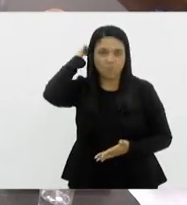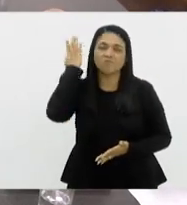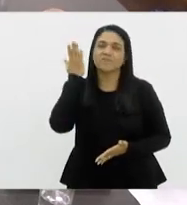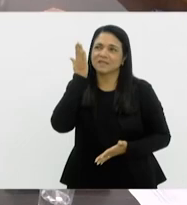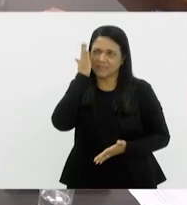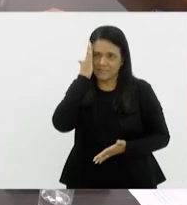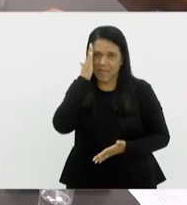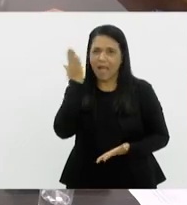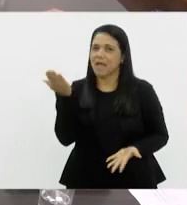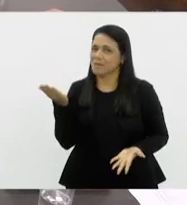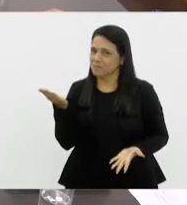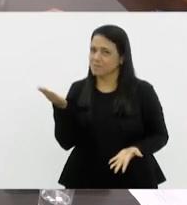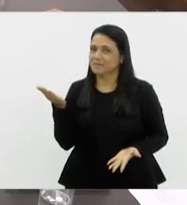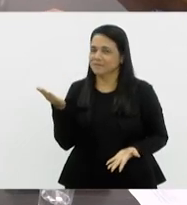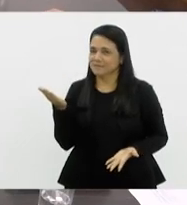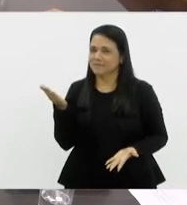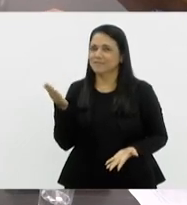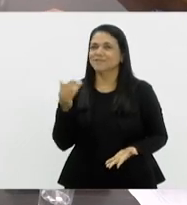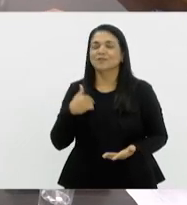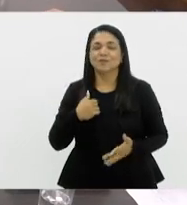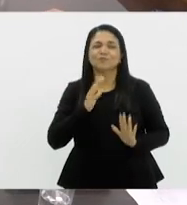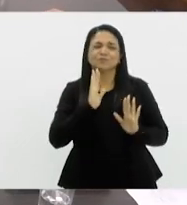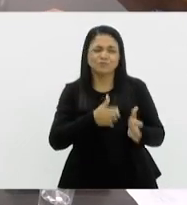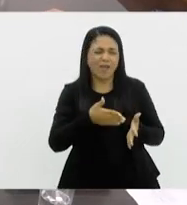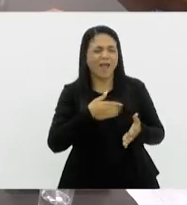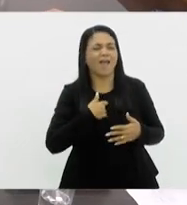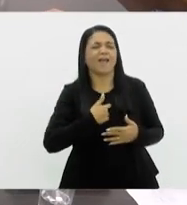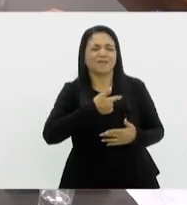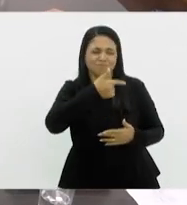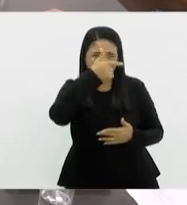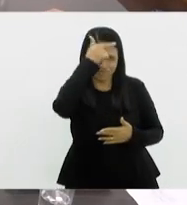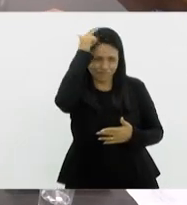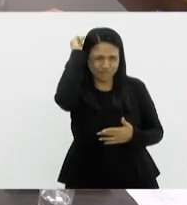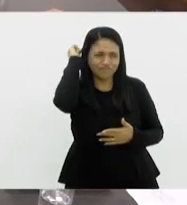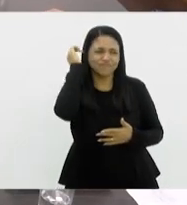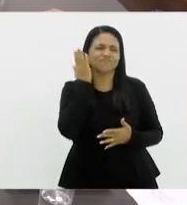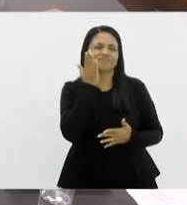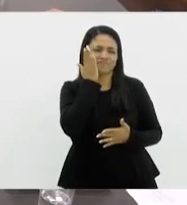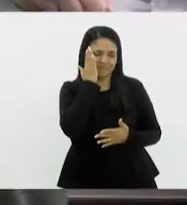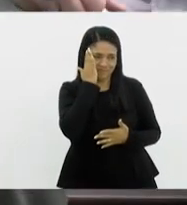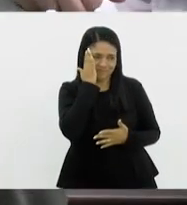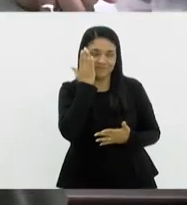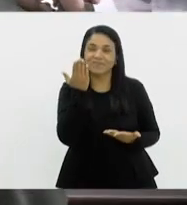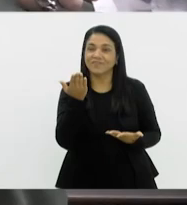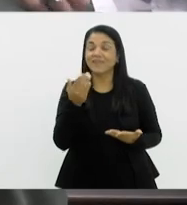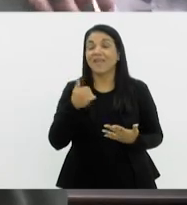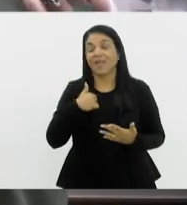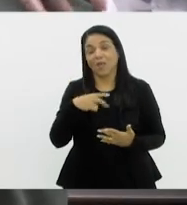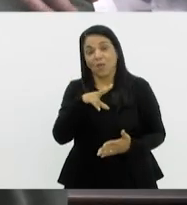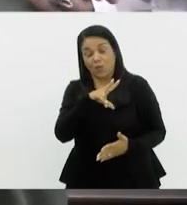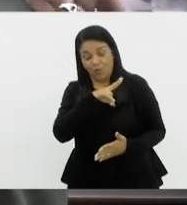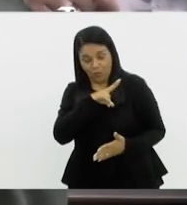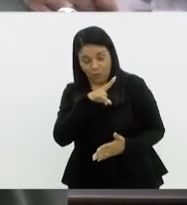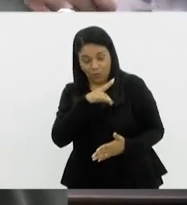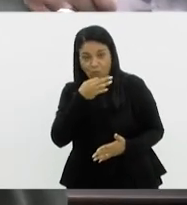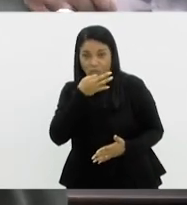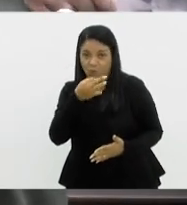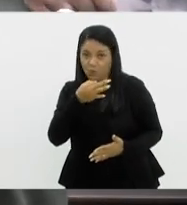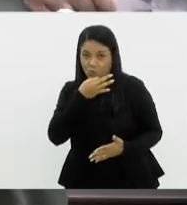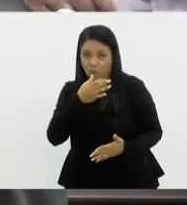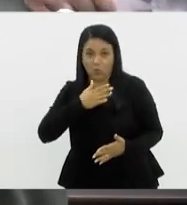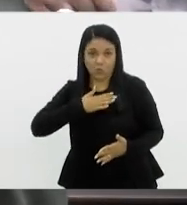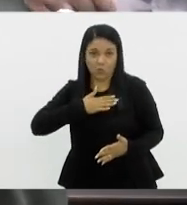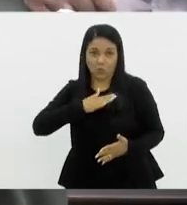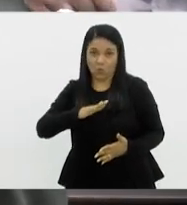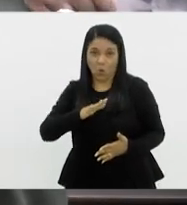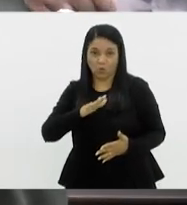Me escassei de cabelo. Eu tô careca de saber que Vossa Excelência é careca, doutor Luiz Paulo. Mas eu, particularmente, eu não gosto